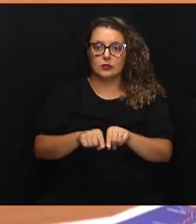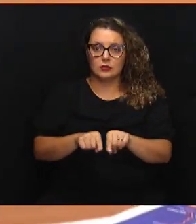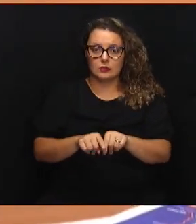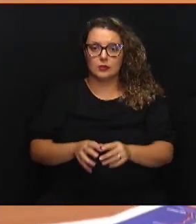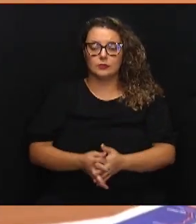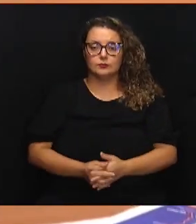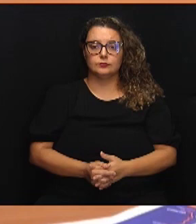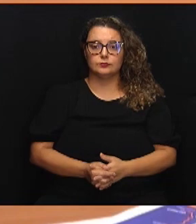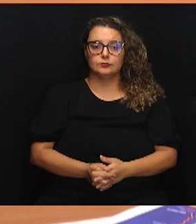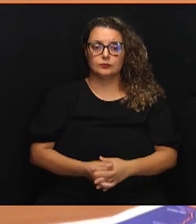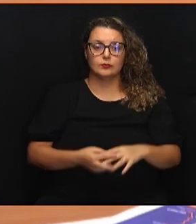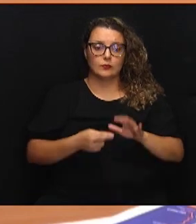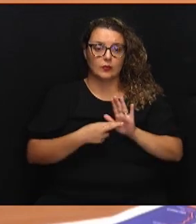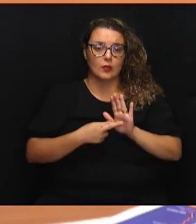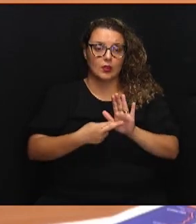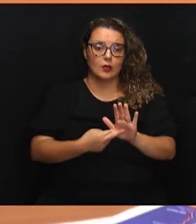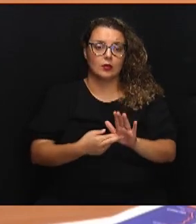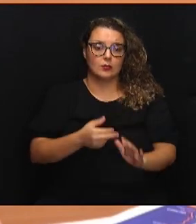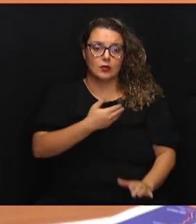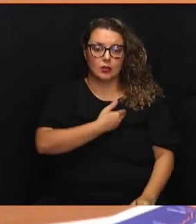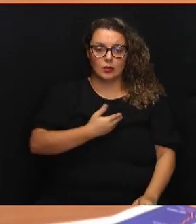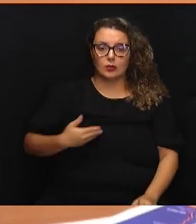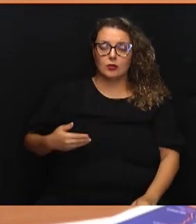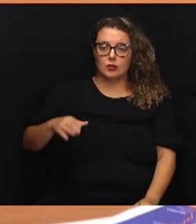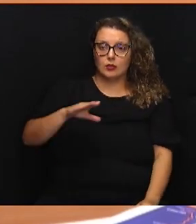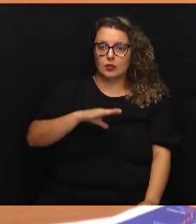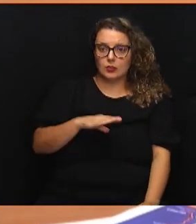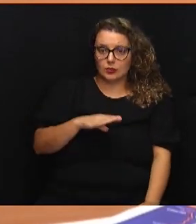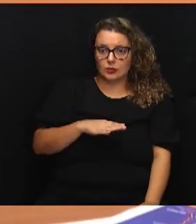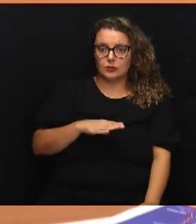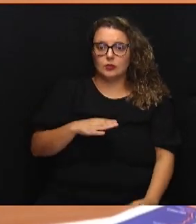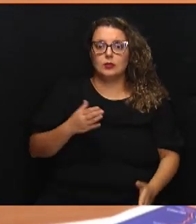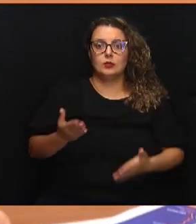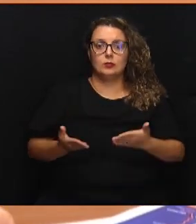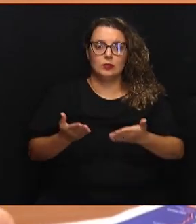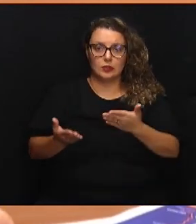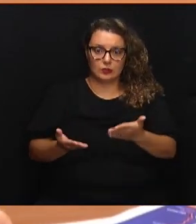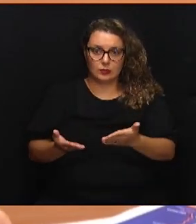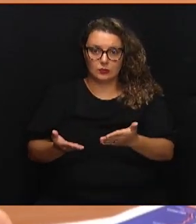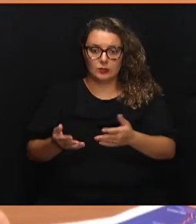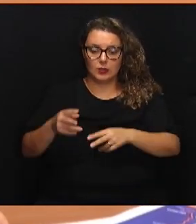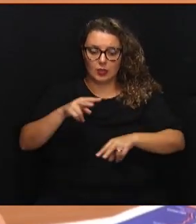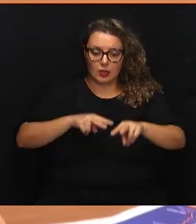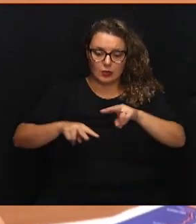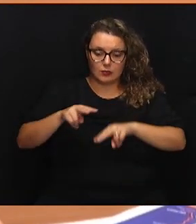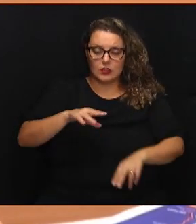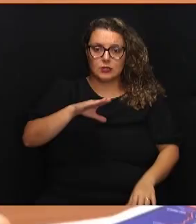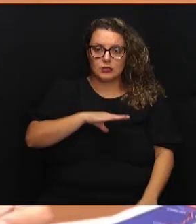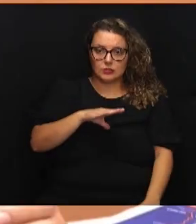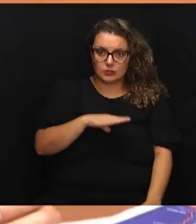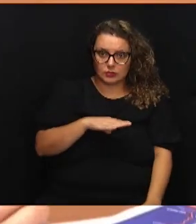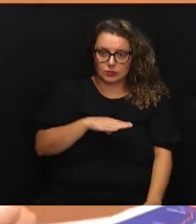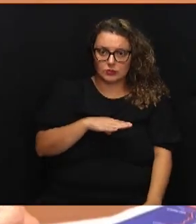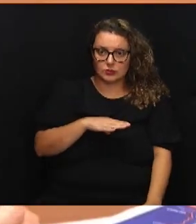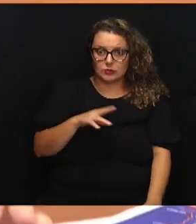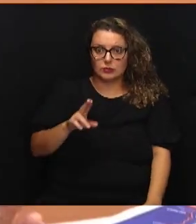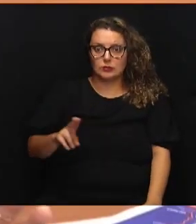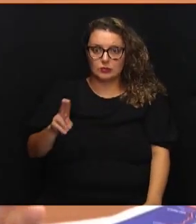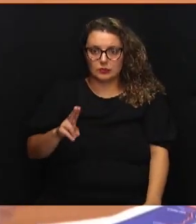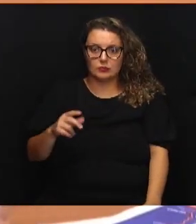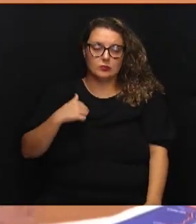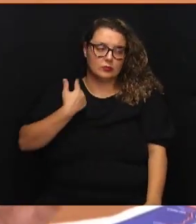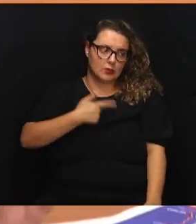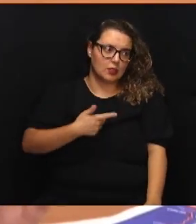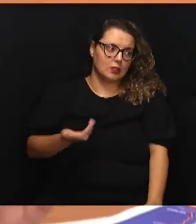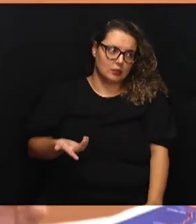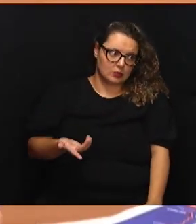trazermos representantes do governo municipal para tratar da visão da cidade para a implantação, e daí para nós acho que